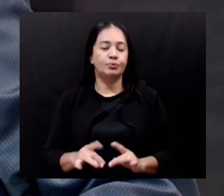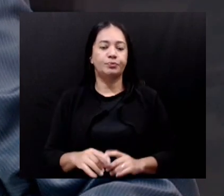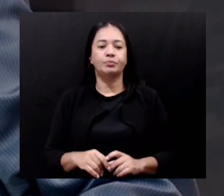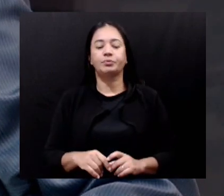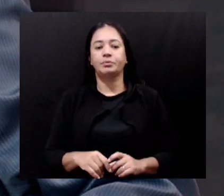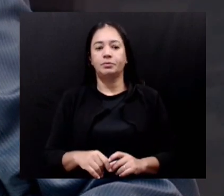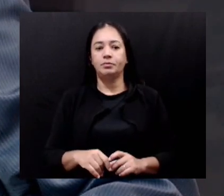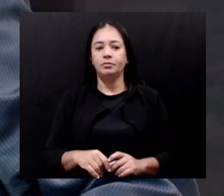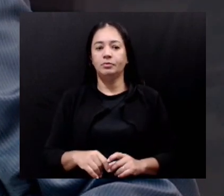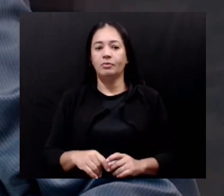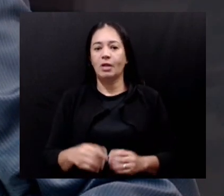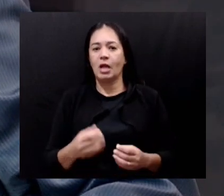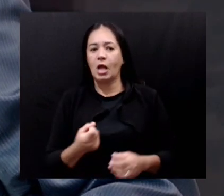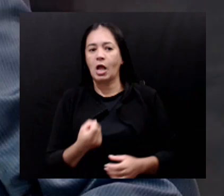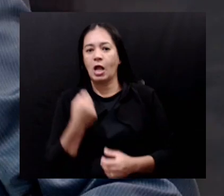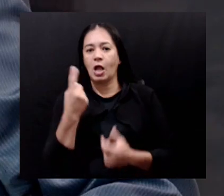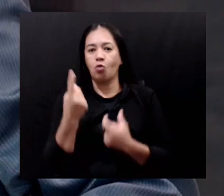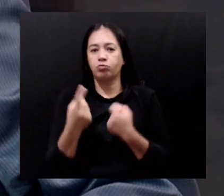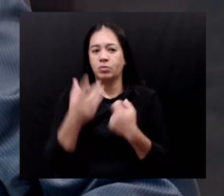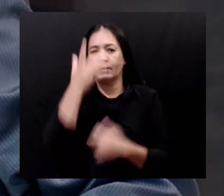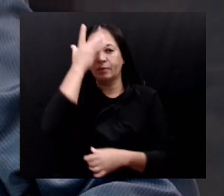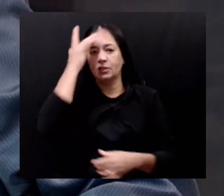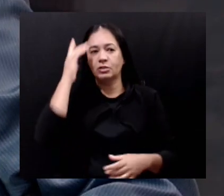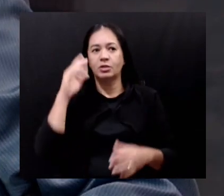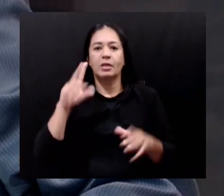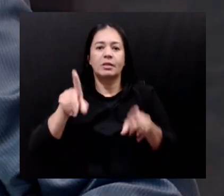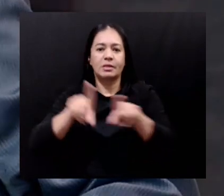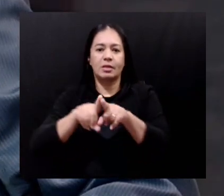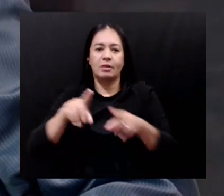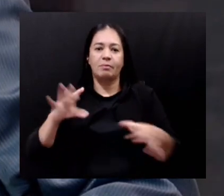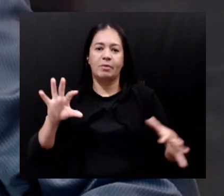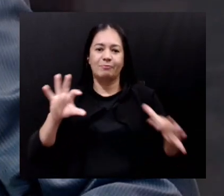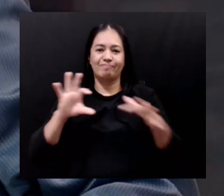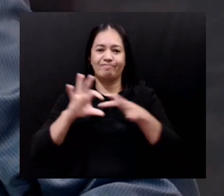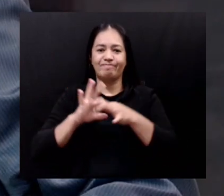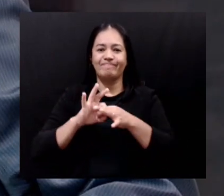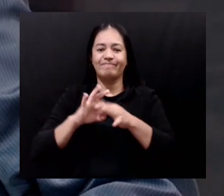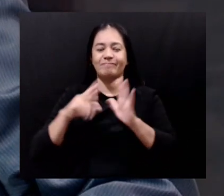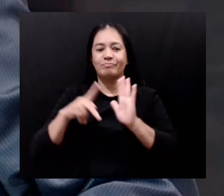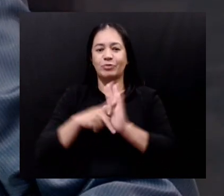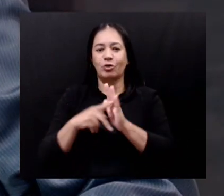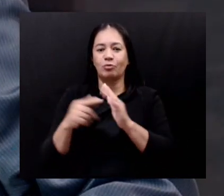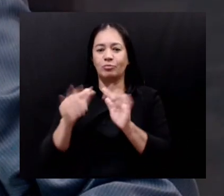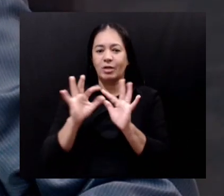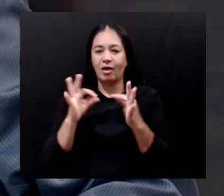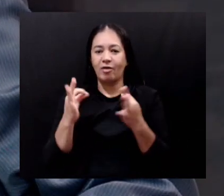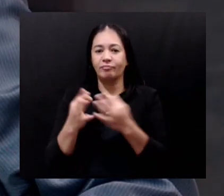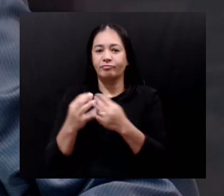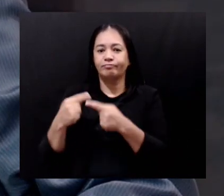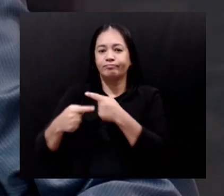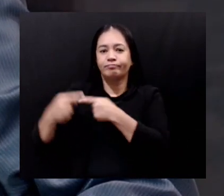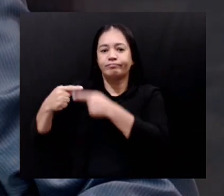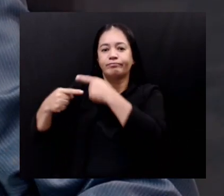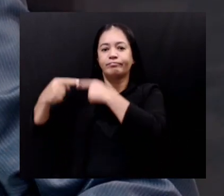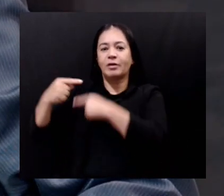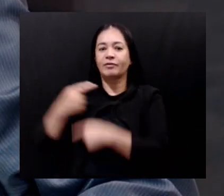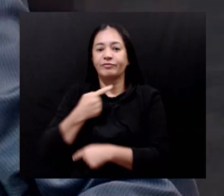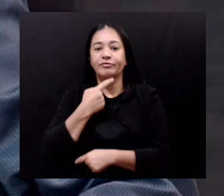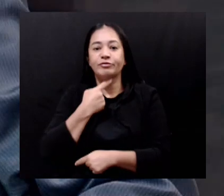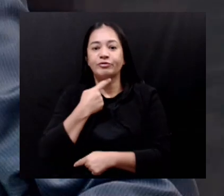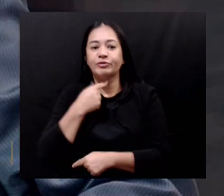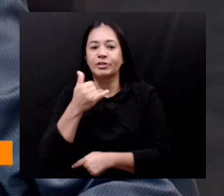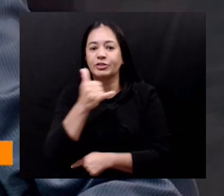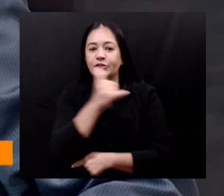é uma conexão com os próprios ancestrais, né? Uhum. Essa vontade de voltar à Itália, de ter a Itália, assim como